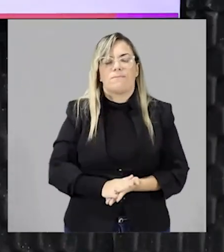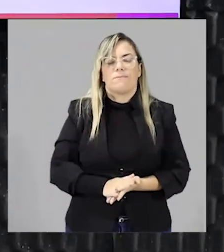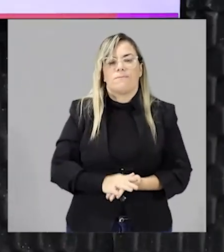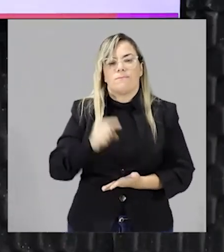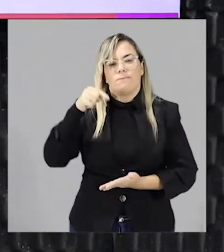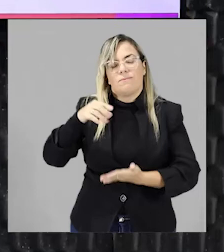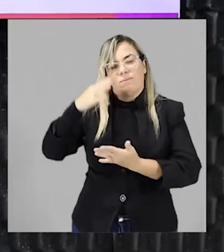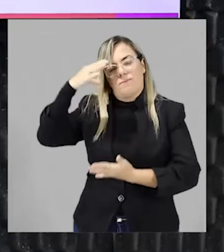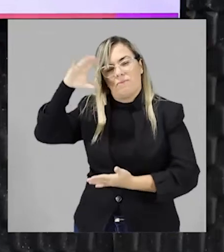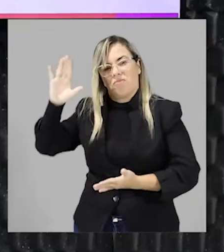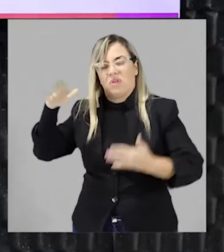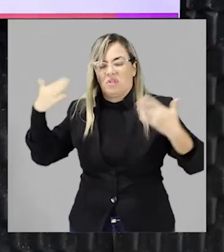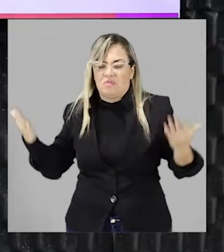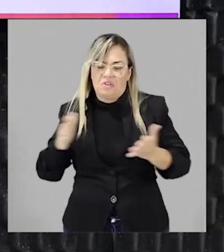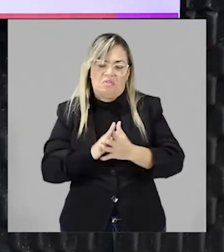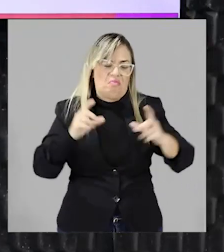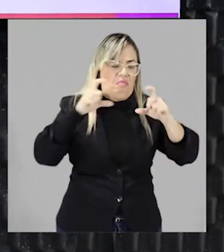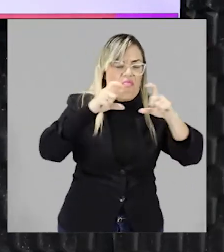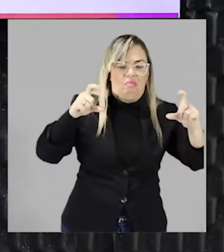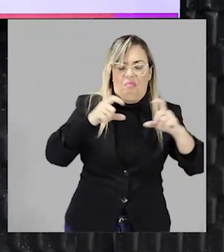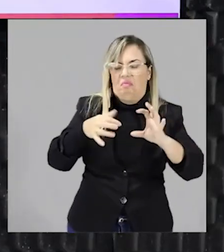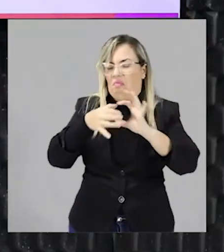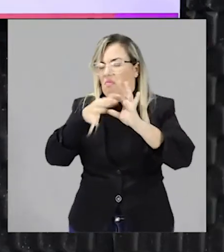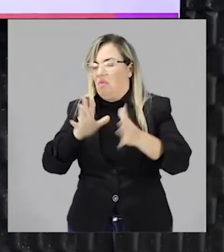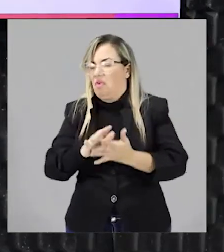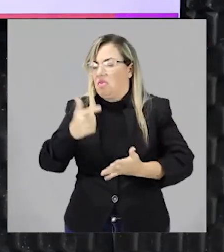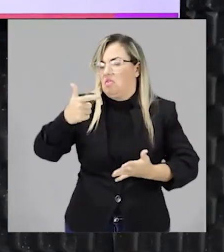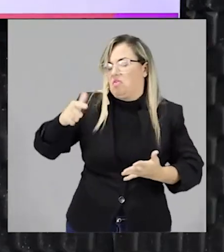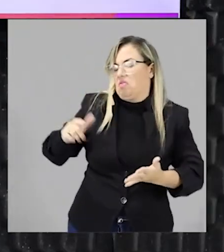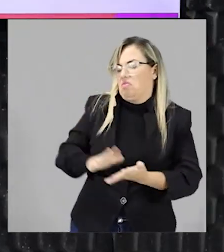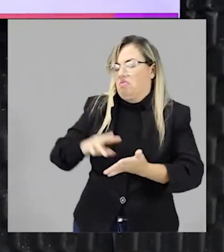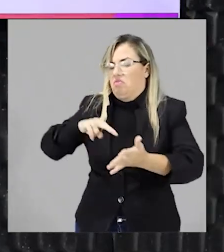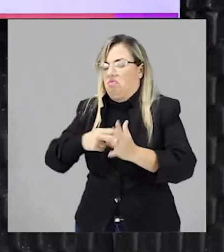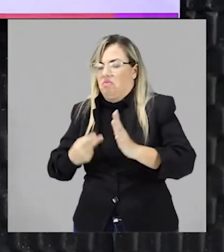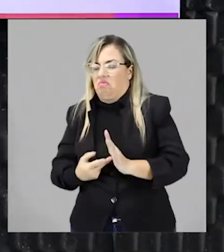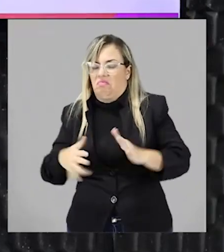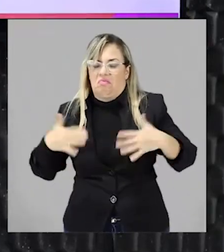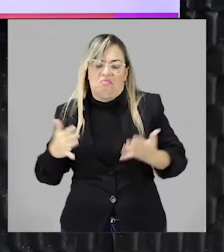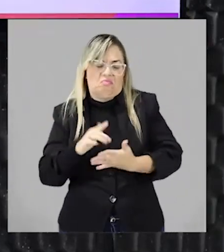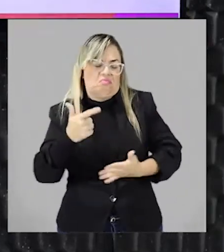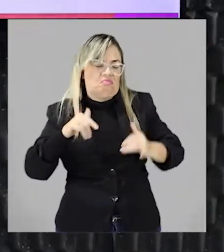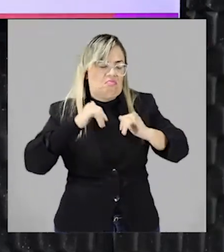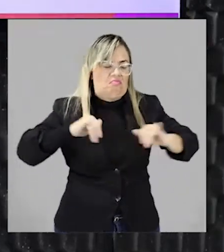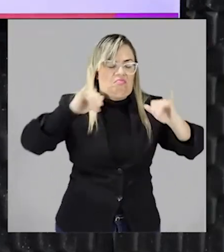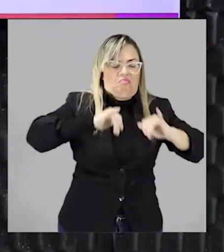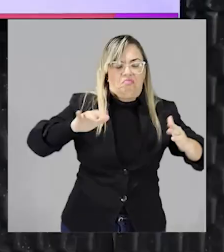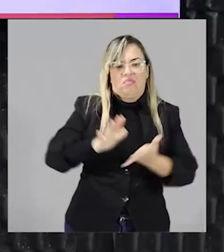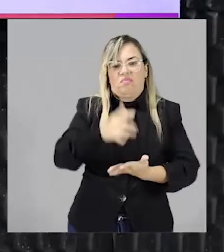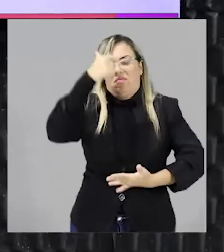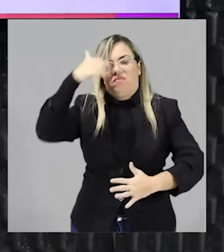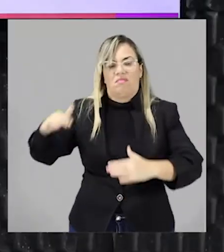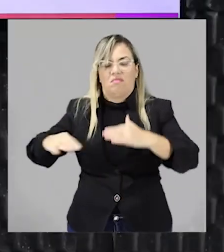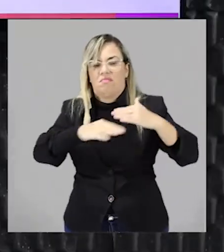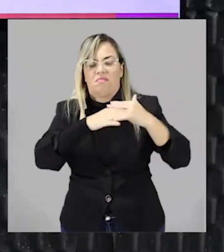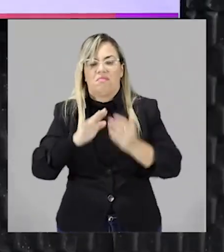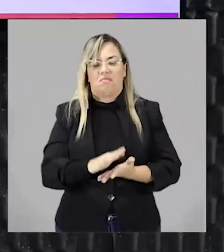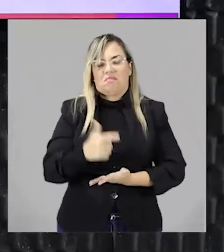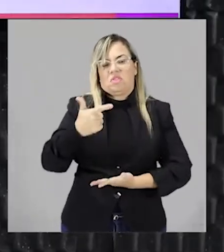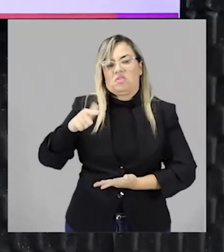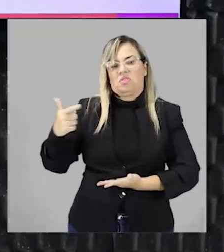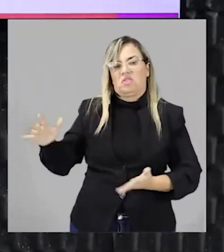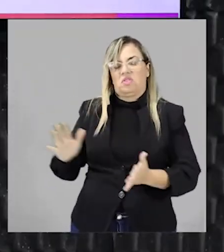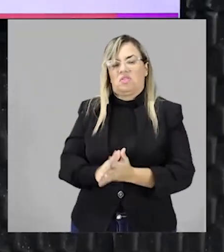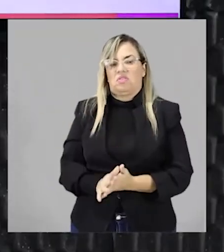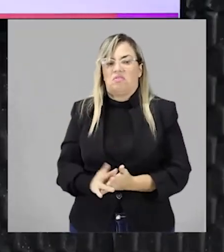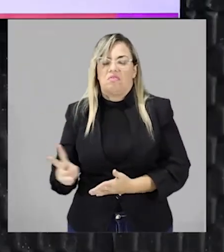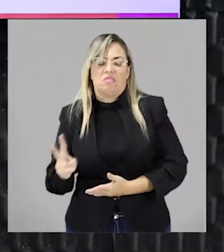em frases soltas, frases sem informatividade, argumentos que sejam banais e que não tenham nenhuma validade